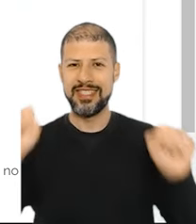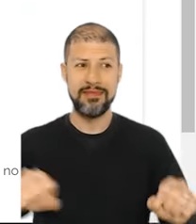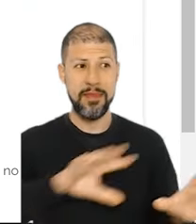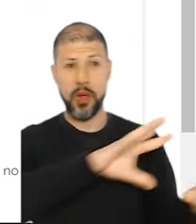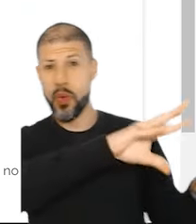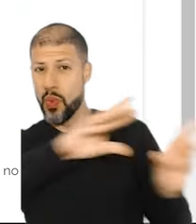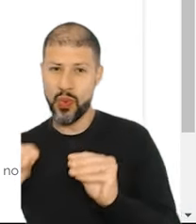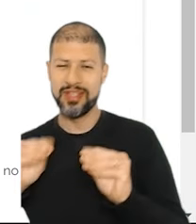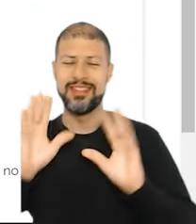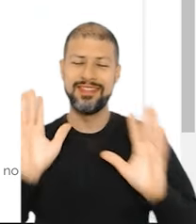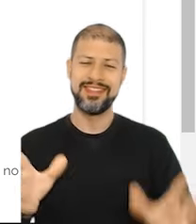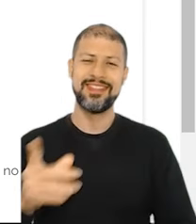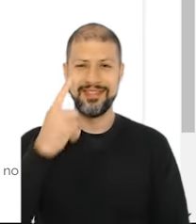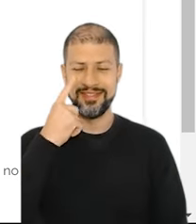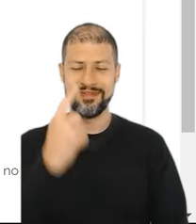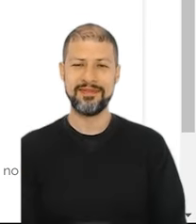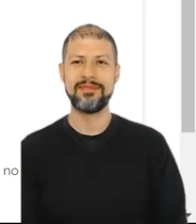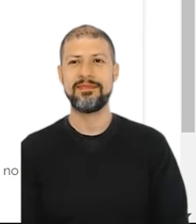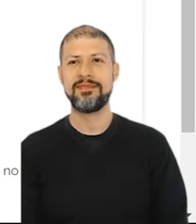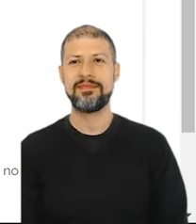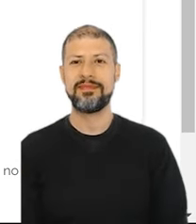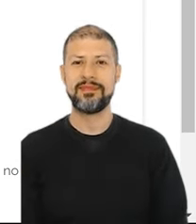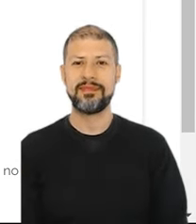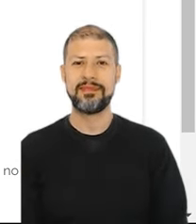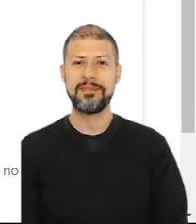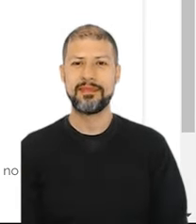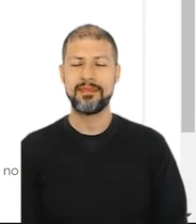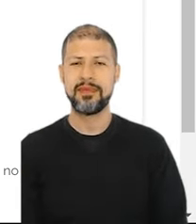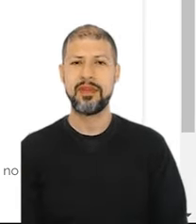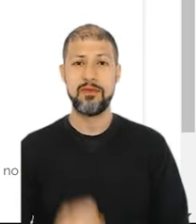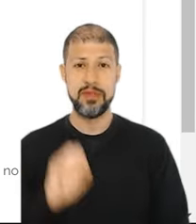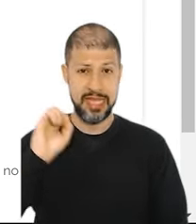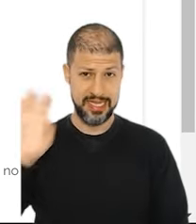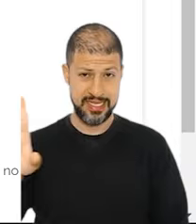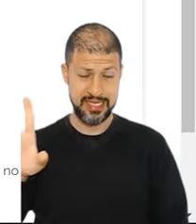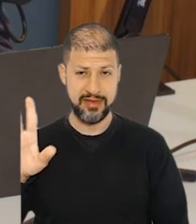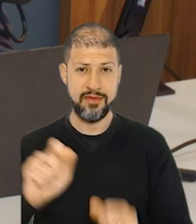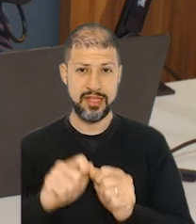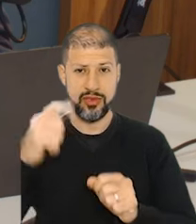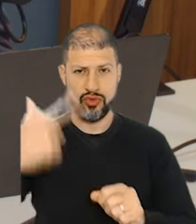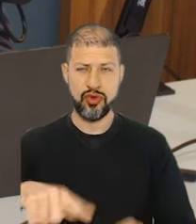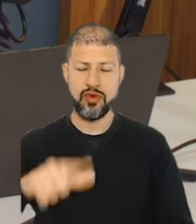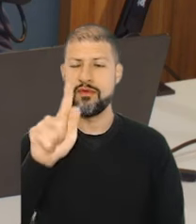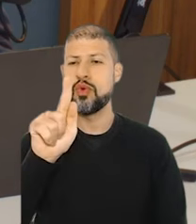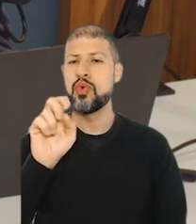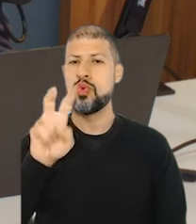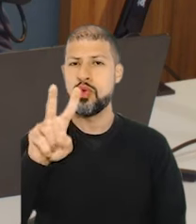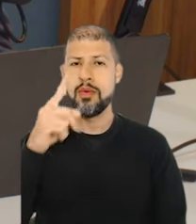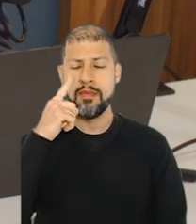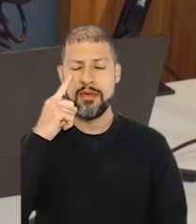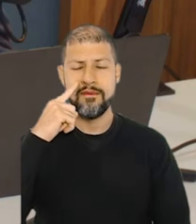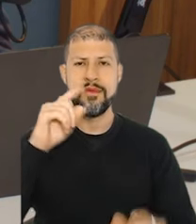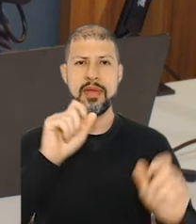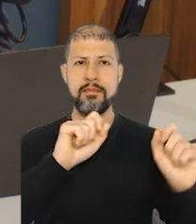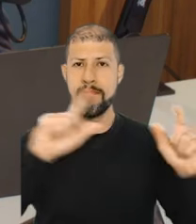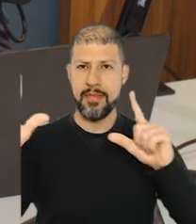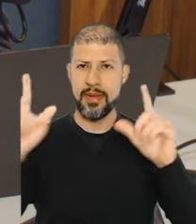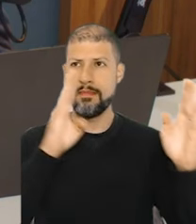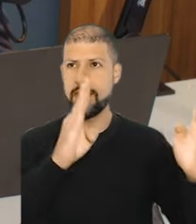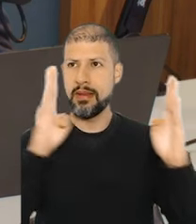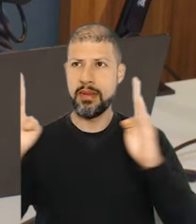informação deixa eu sair e fazer novamente com o gov só para vocês verem Quais qual a sequência de telas que vai